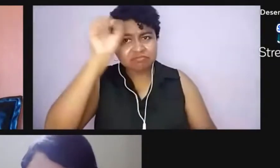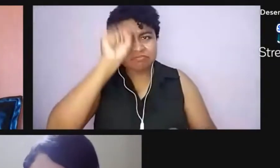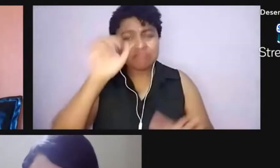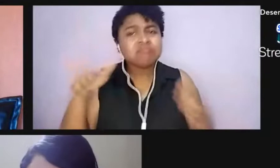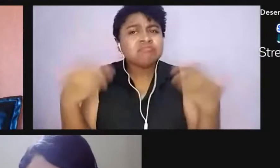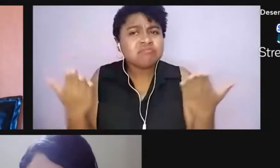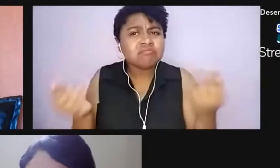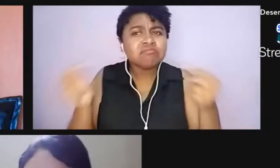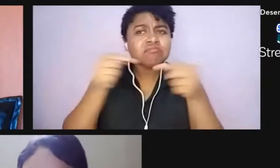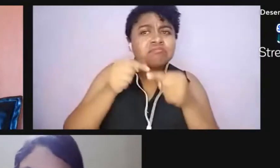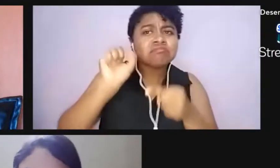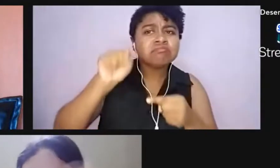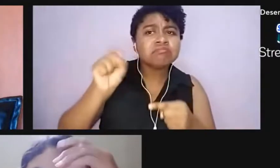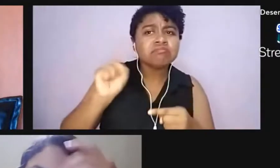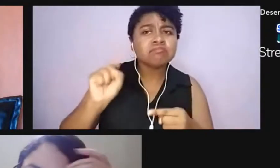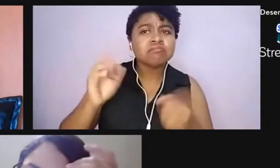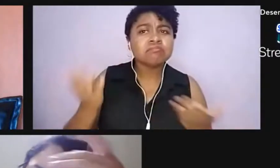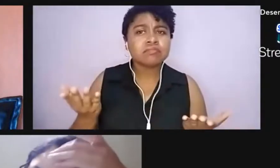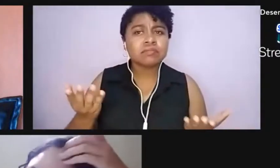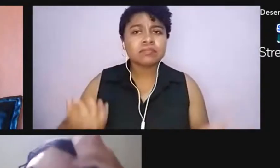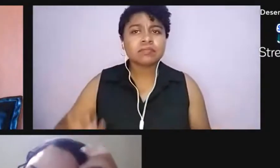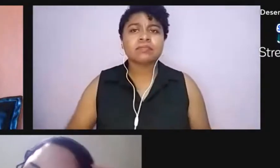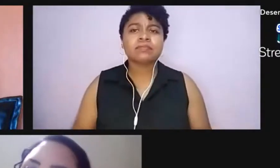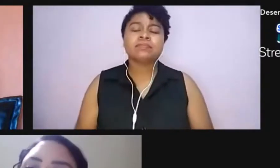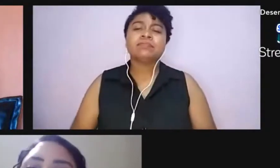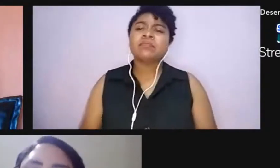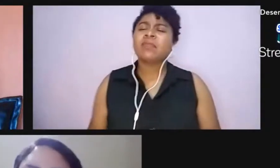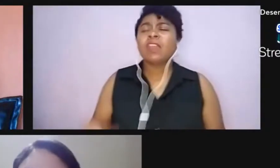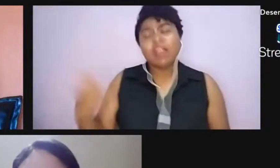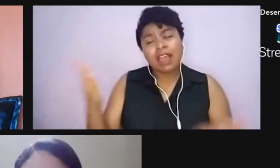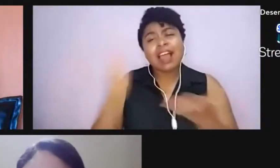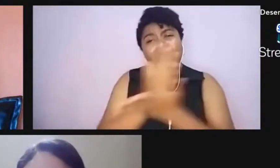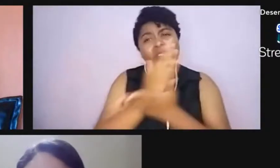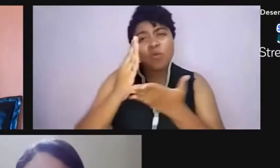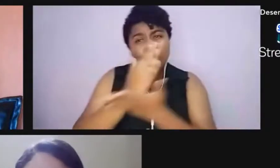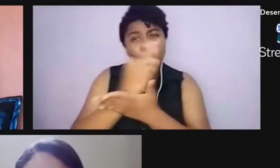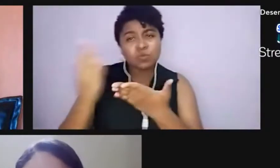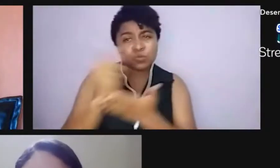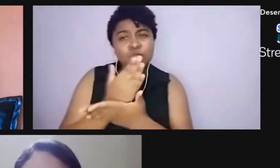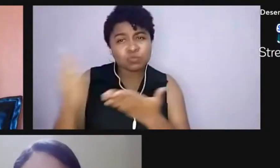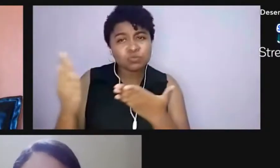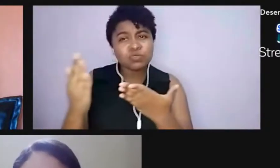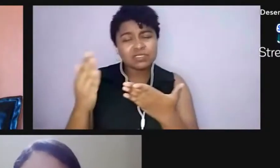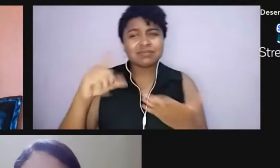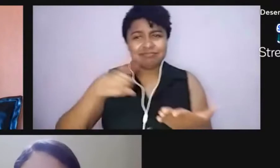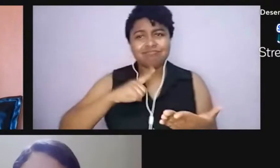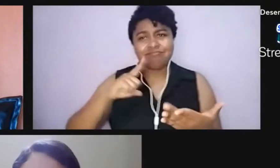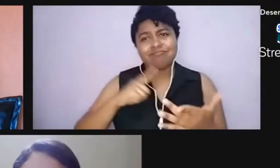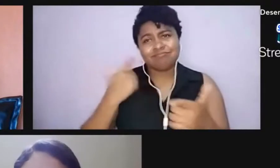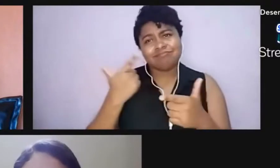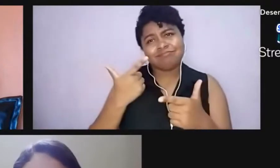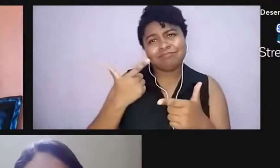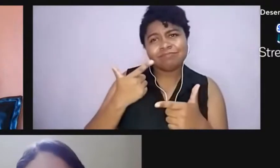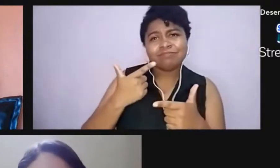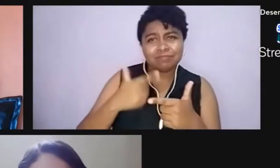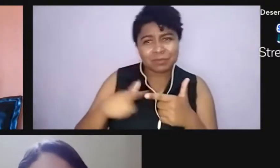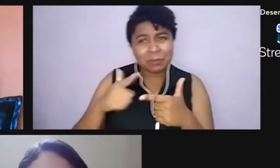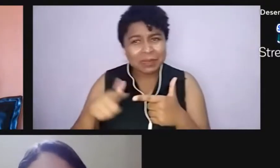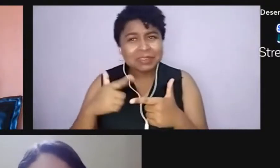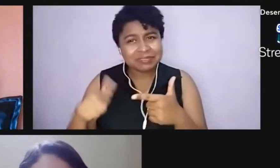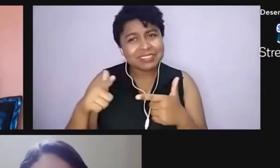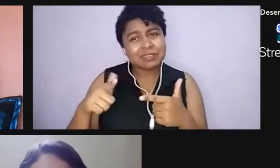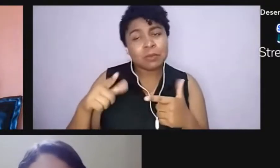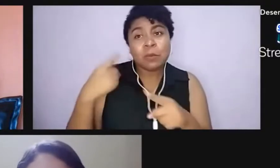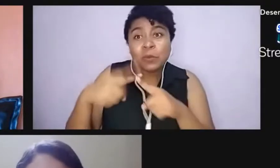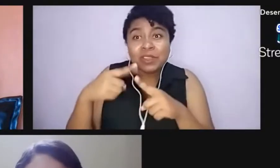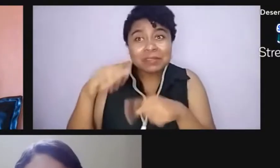aprendizado. Dungeons and Dragons, Tormenta, são RPGs mais densos, mas